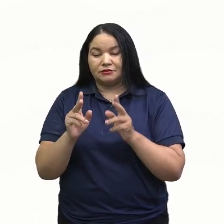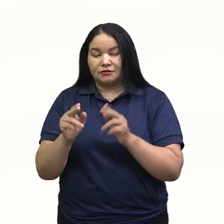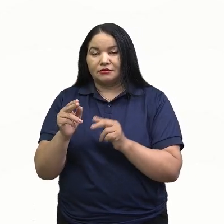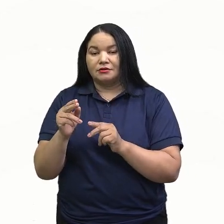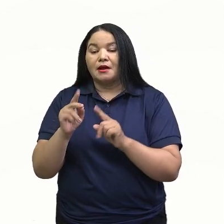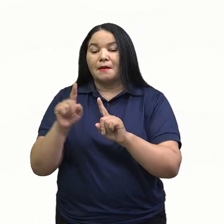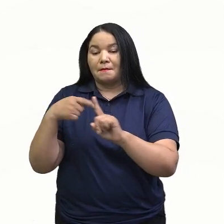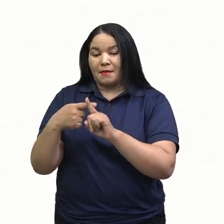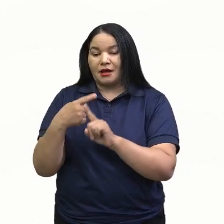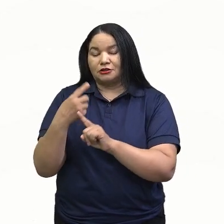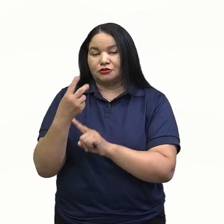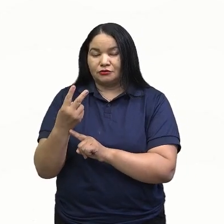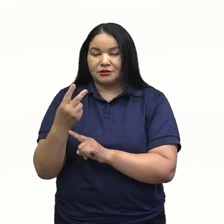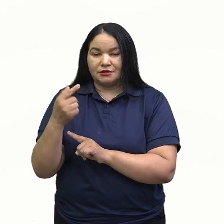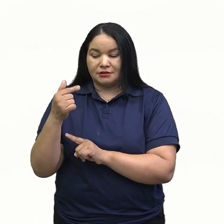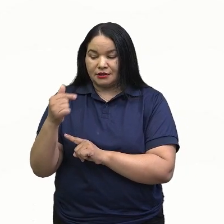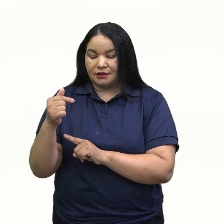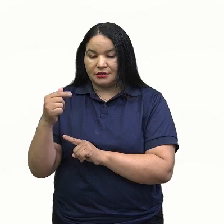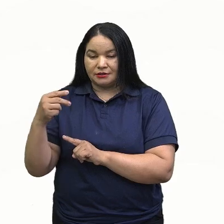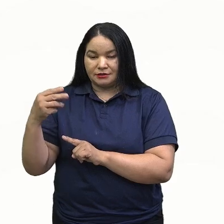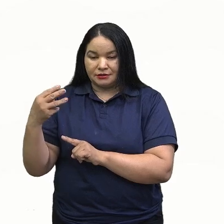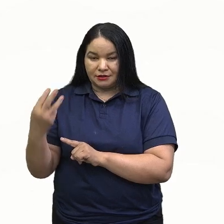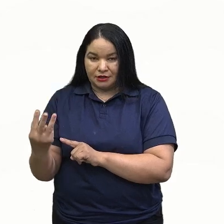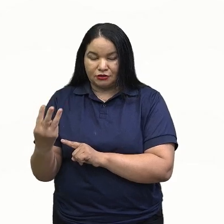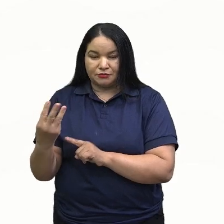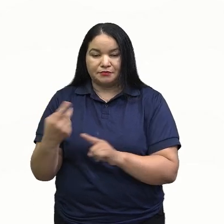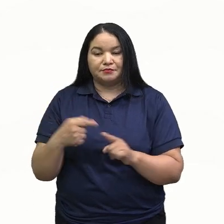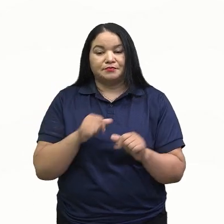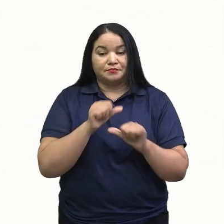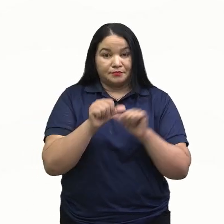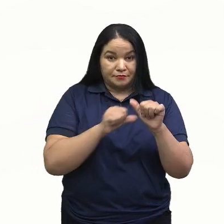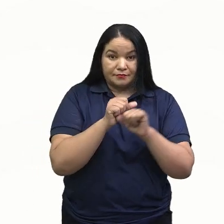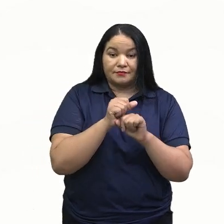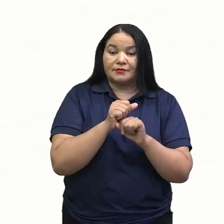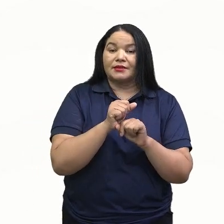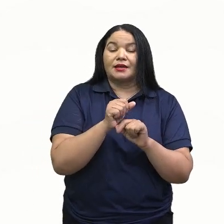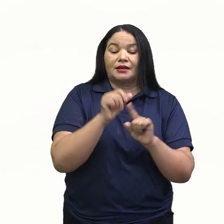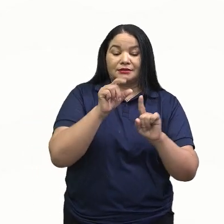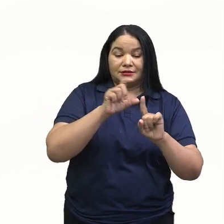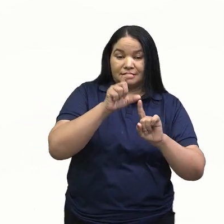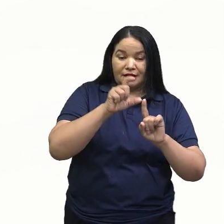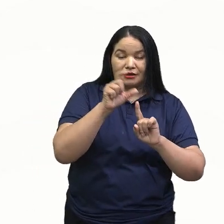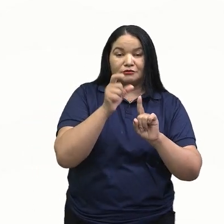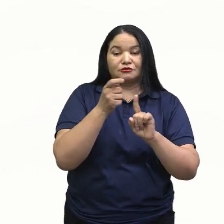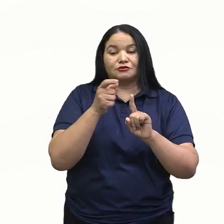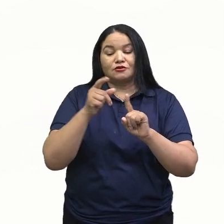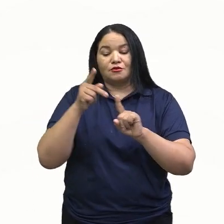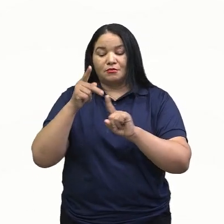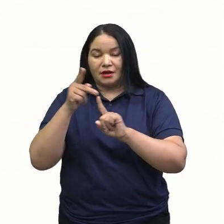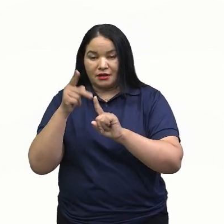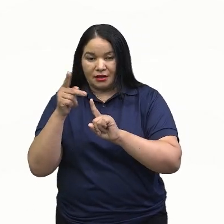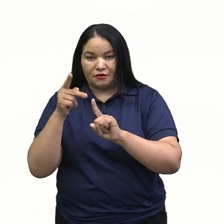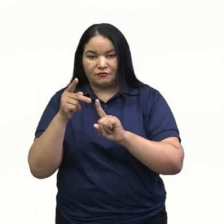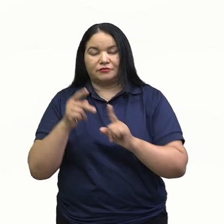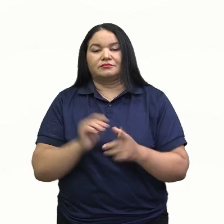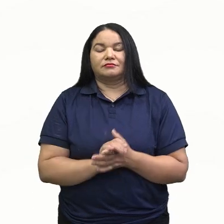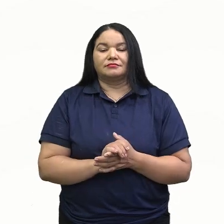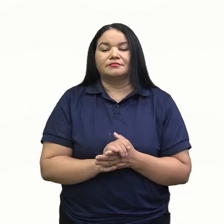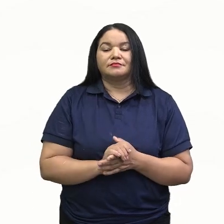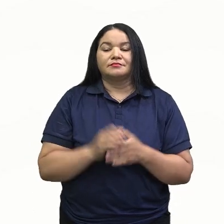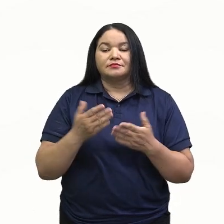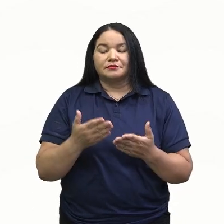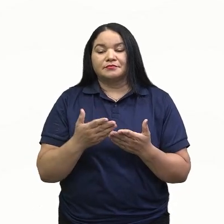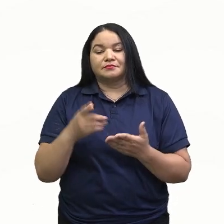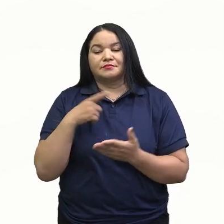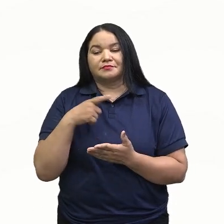273, ok? Para transformar de Celsius para Kelvin. Muito bem. Aí você tem o seguinte.